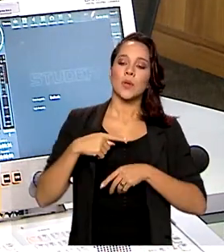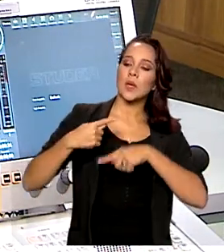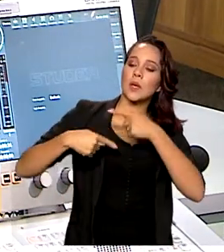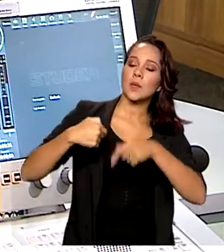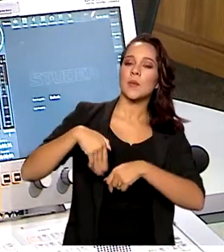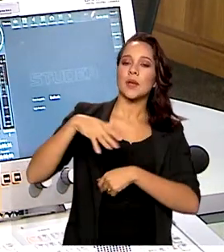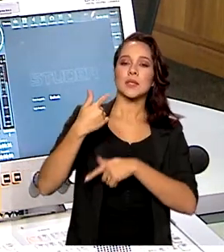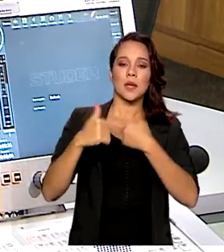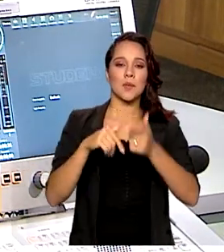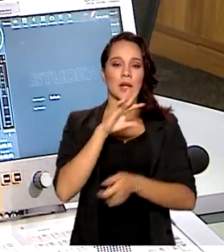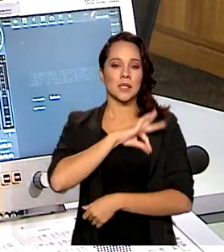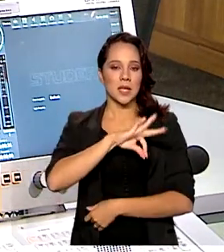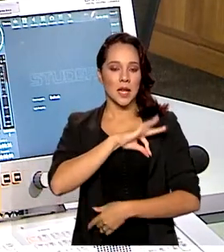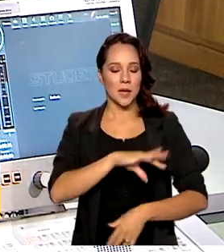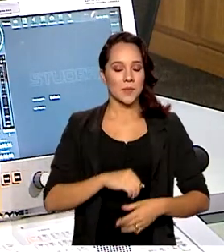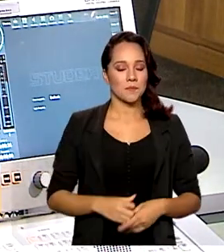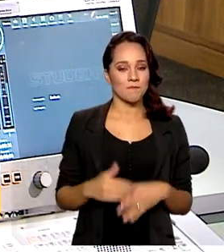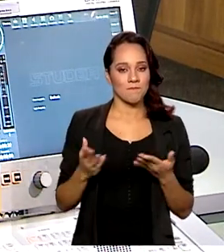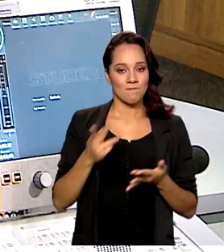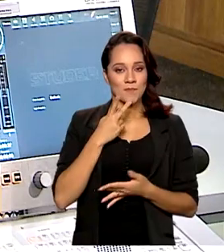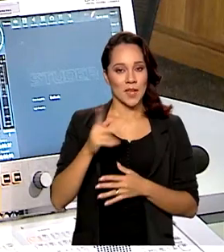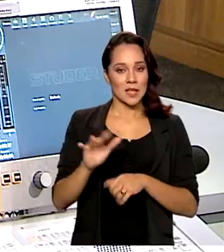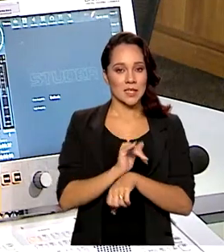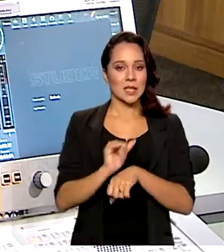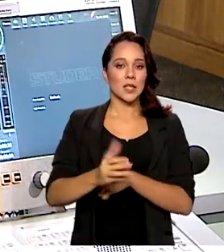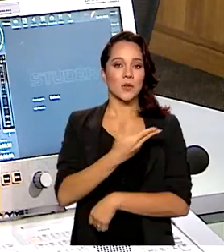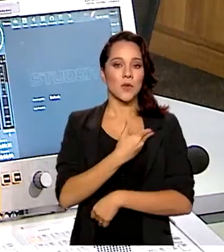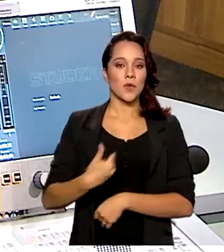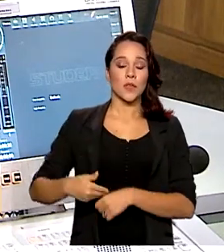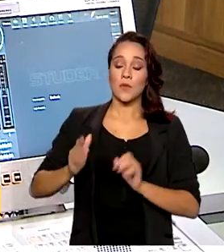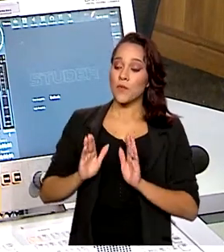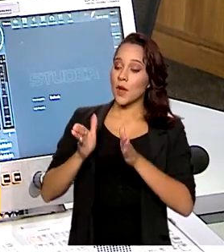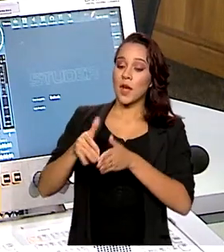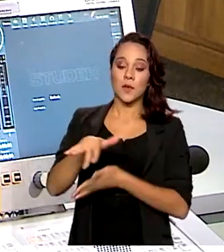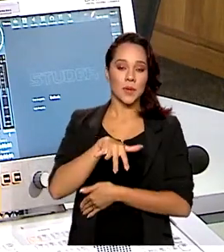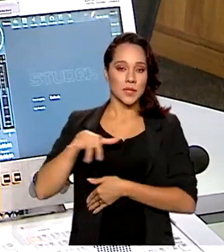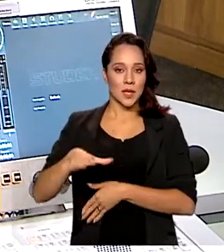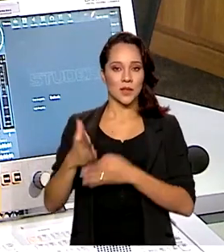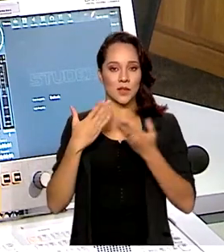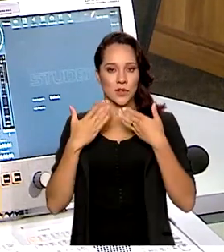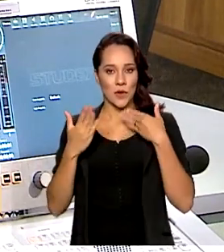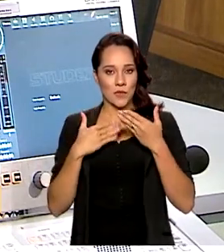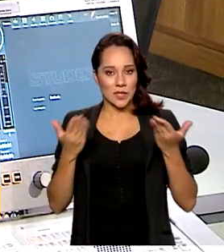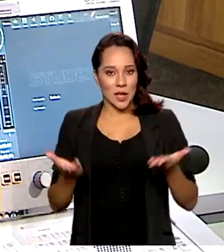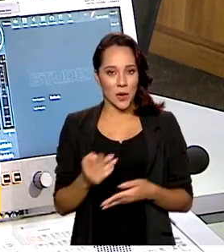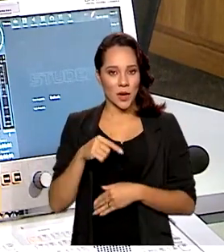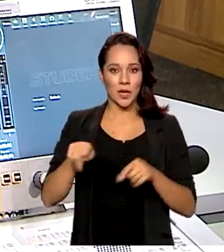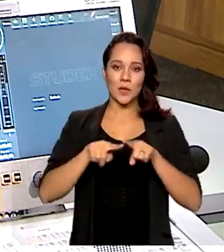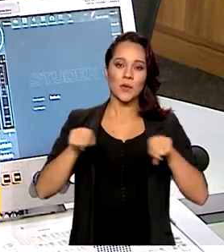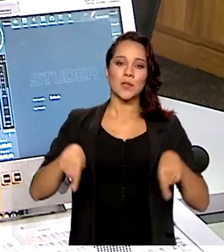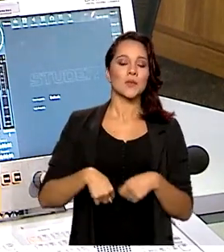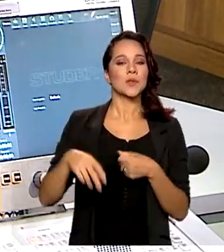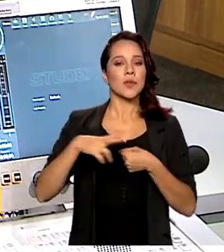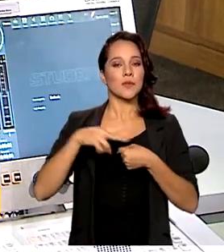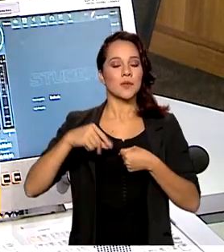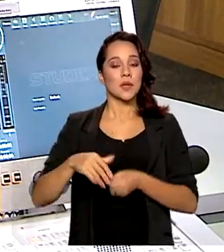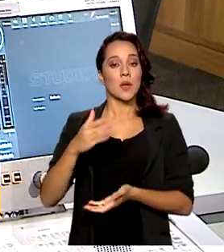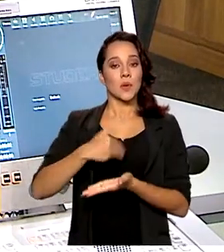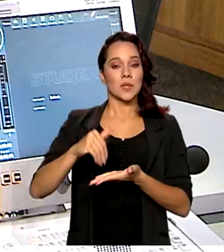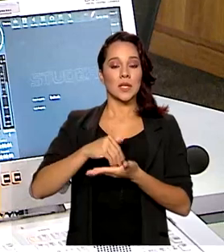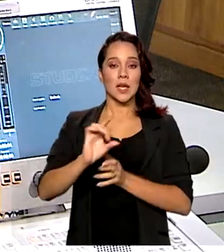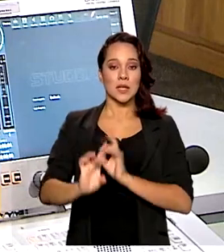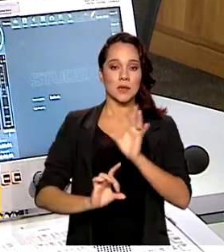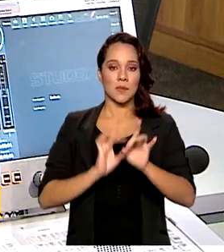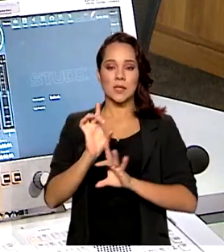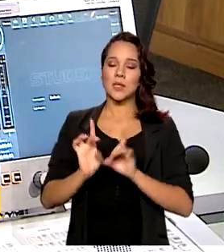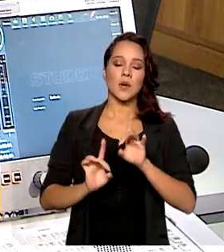de empregos e renda. E para falar das ações do governo voltadas para esse setor, conversamos agora aqui no estúdio da Voz do Brasil com o secretário